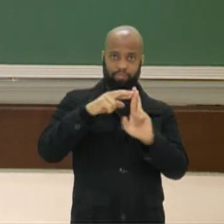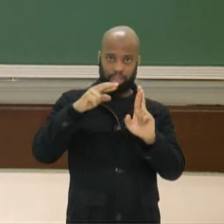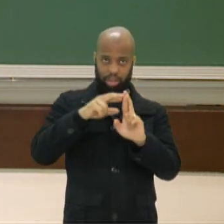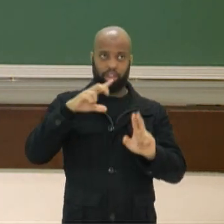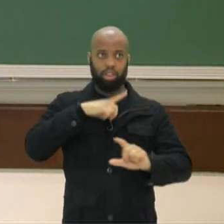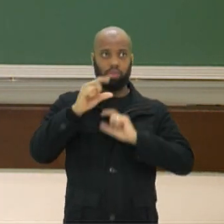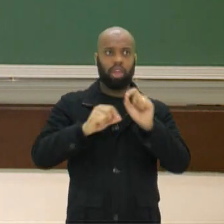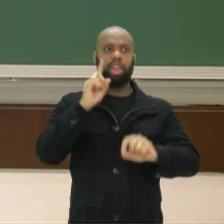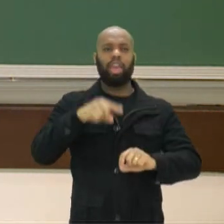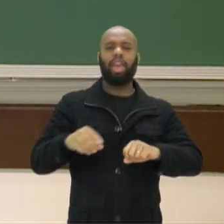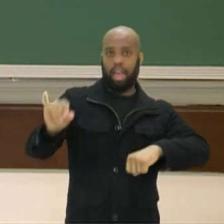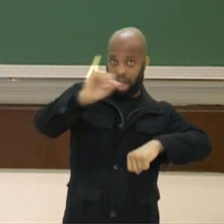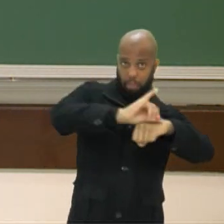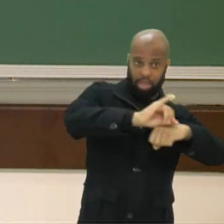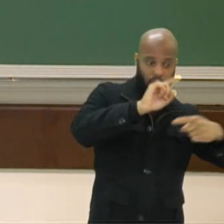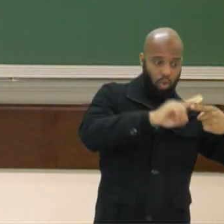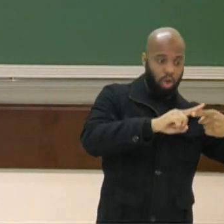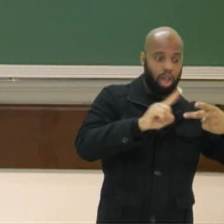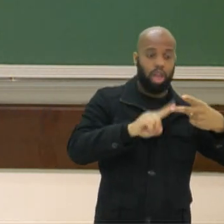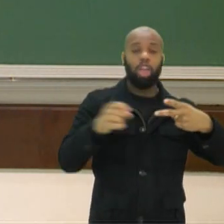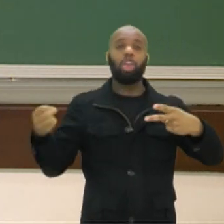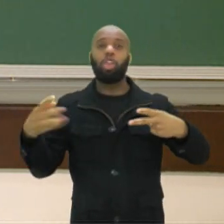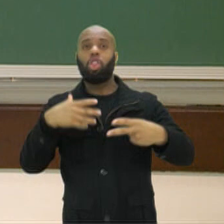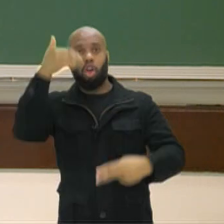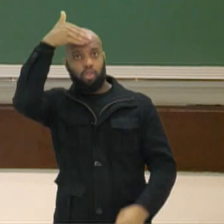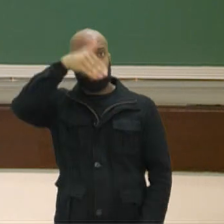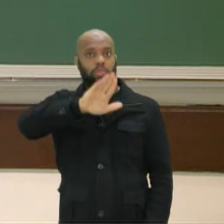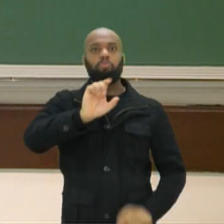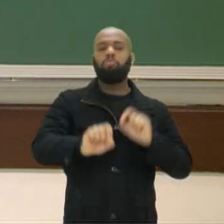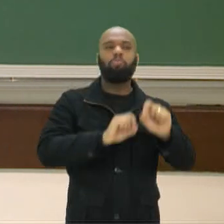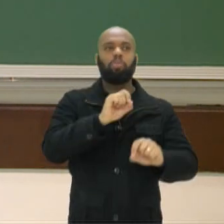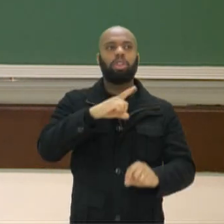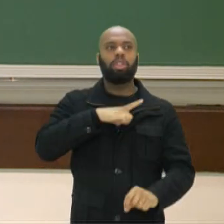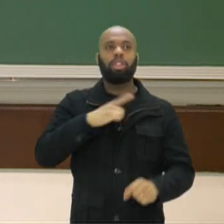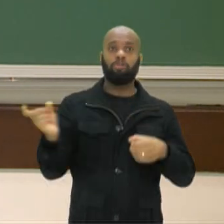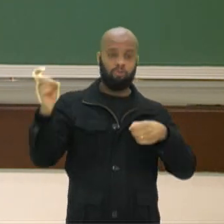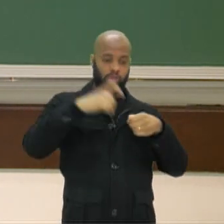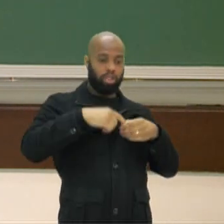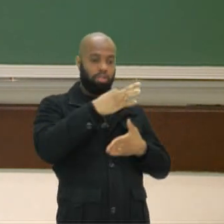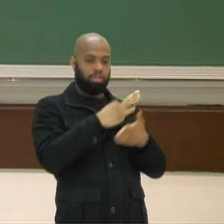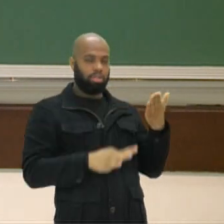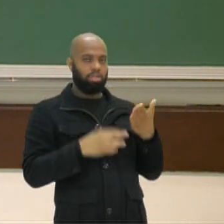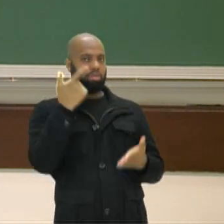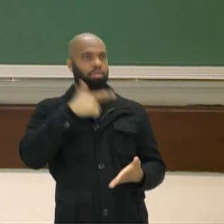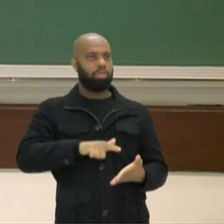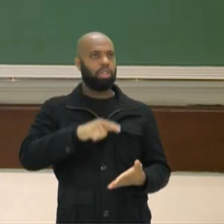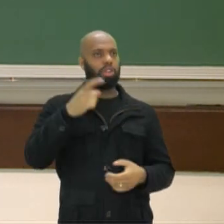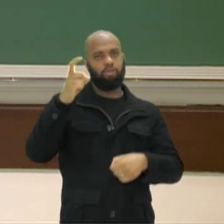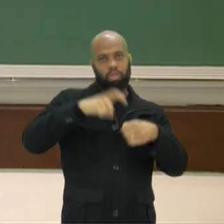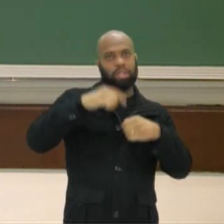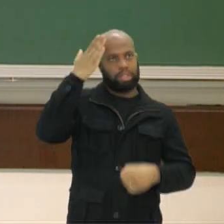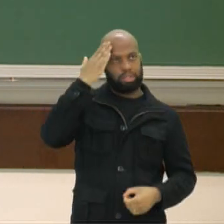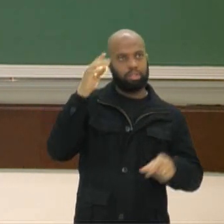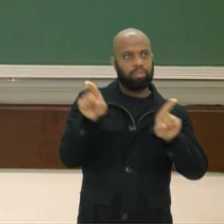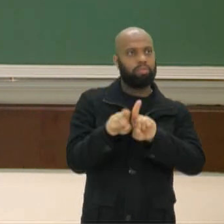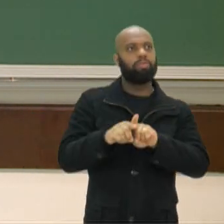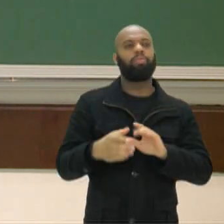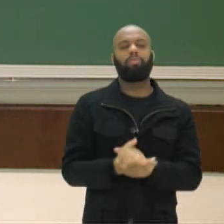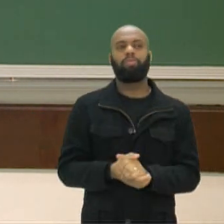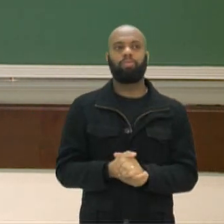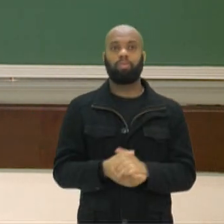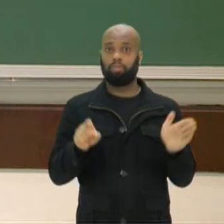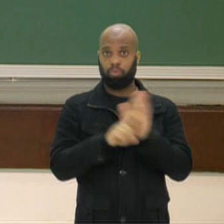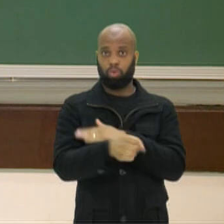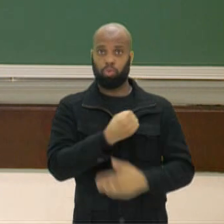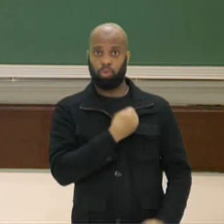à capital ou à nova república? Tem as duas alternativas. Então, você precisa voltar no texto para poder interpretar e saber. What was Rio de Janeiro